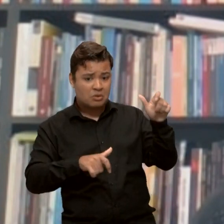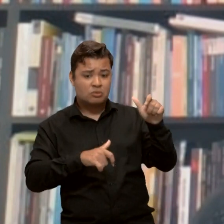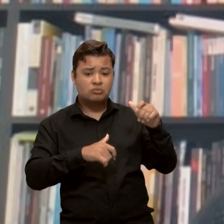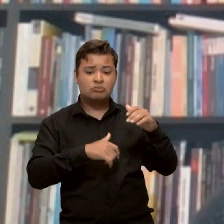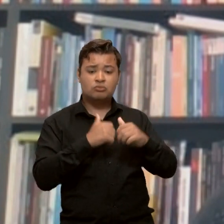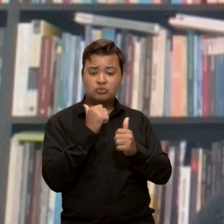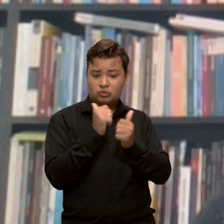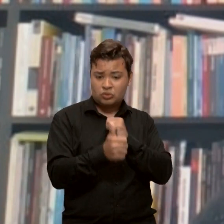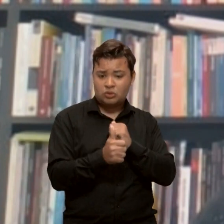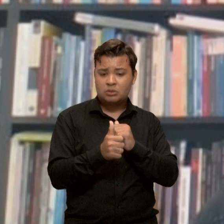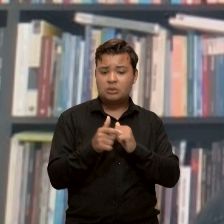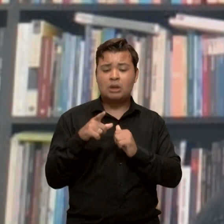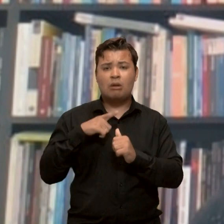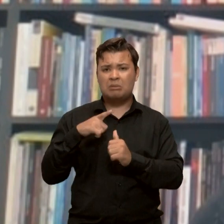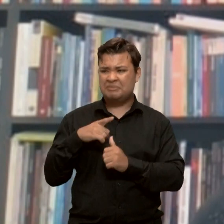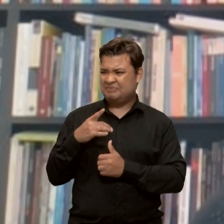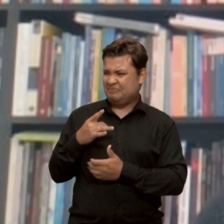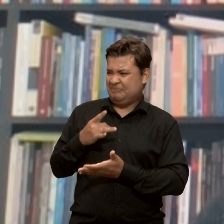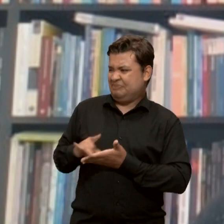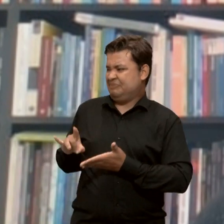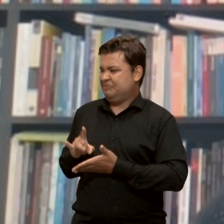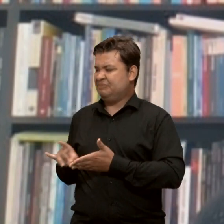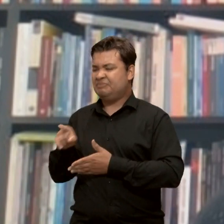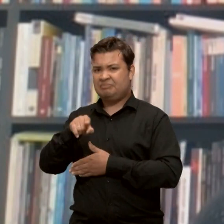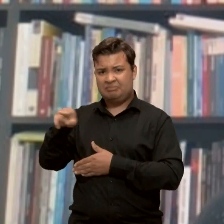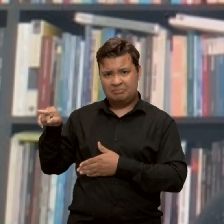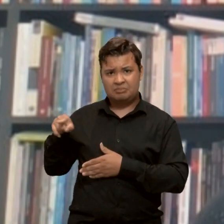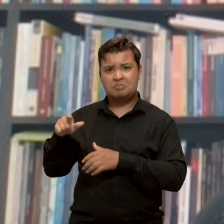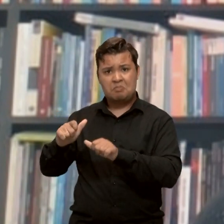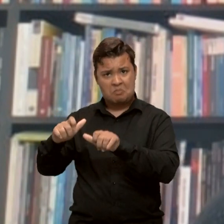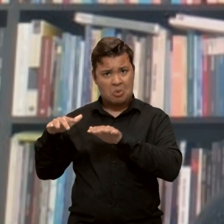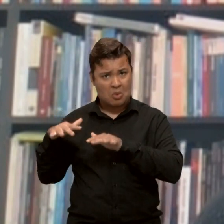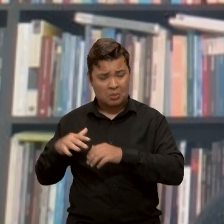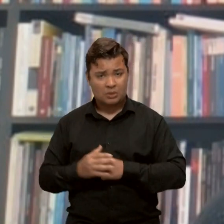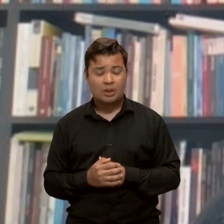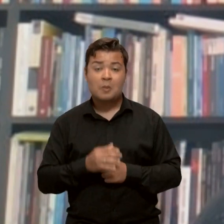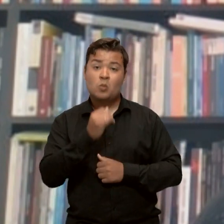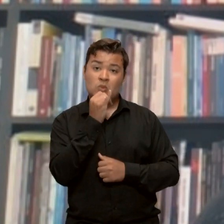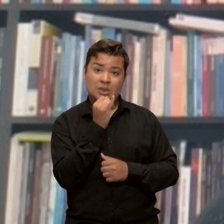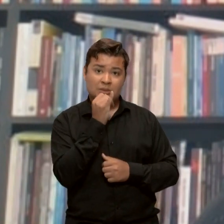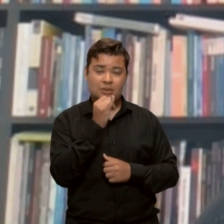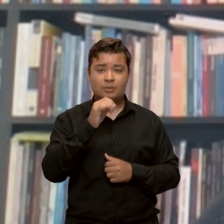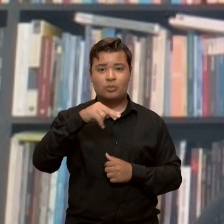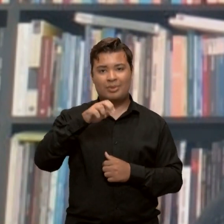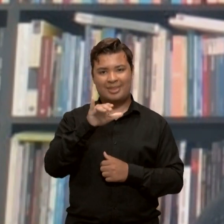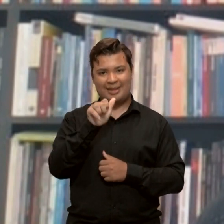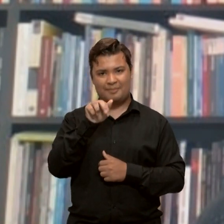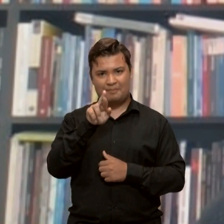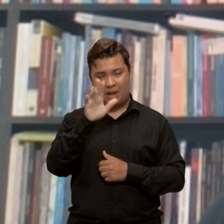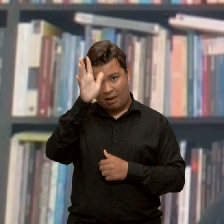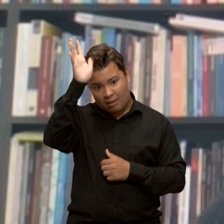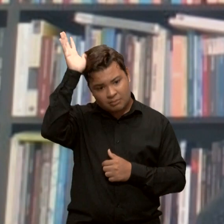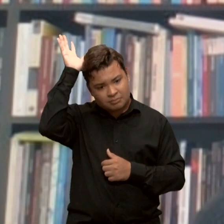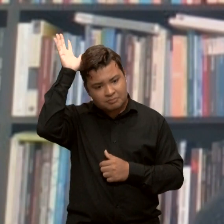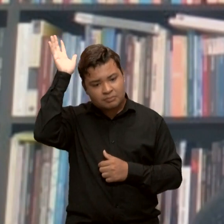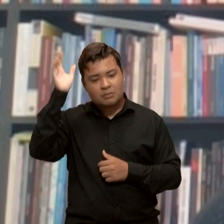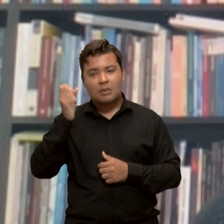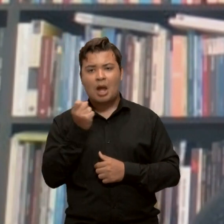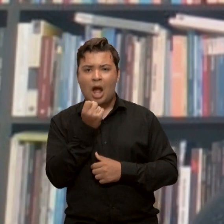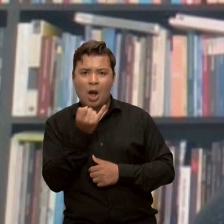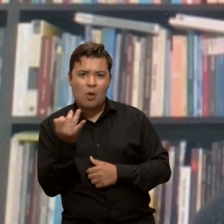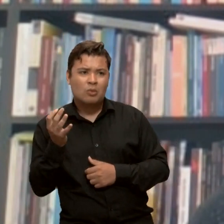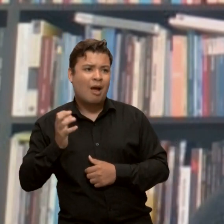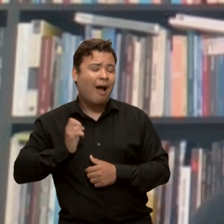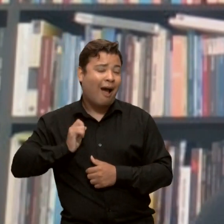caso do jogador Neymar, né? Ele é amado e odiado, não tem meio termo. Então a gente vê muitas pessoas que, por um lado, torcem